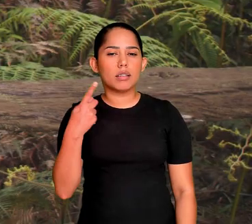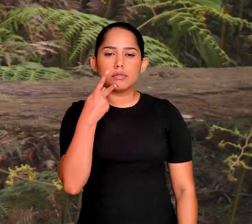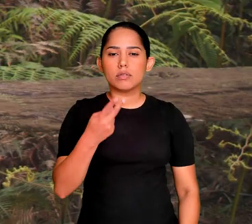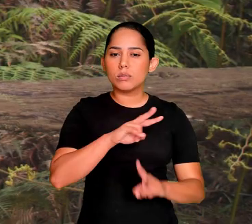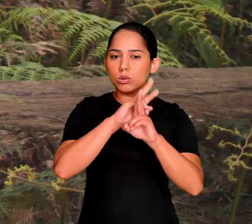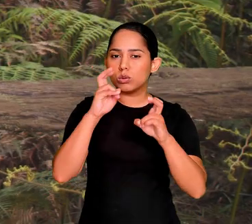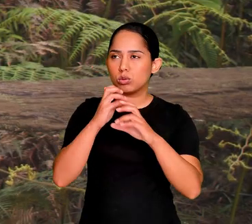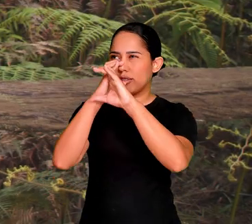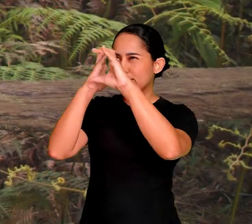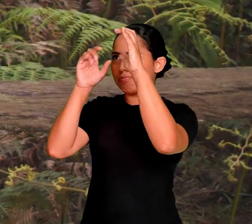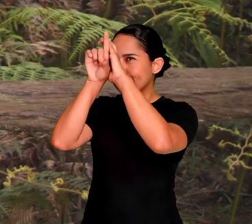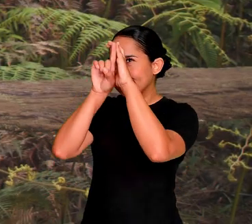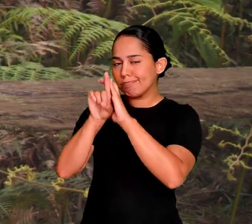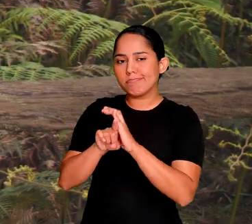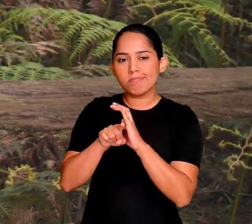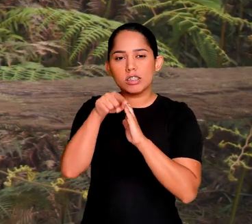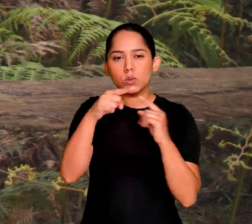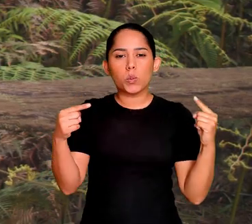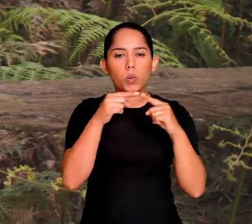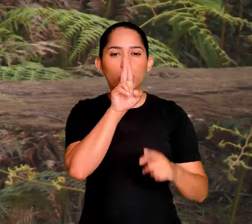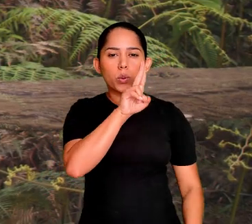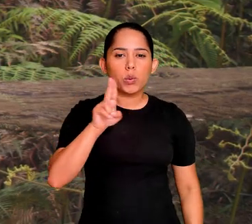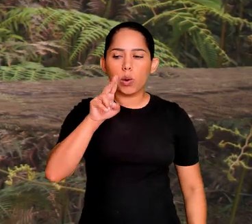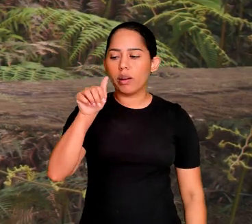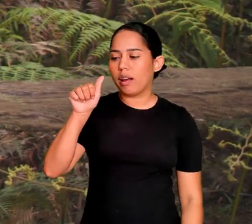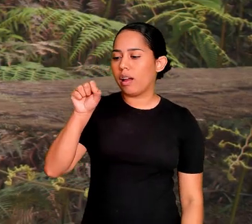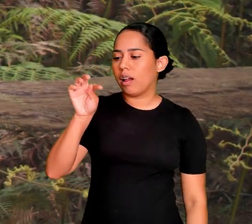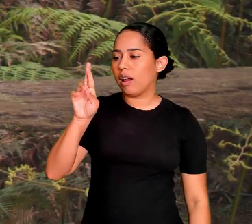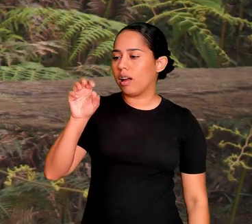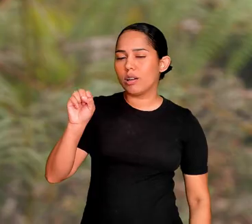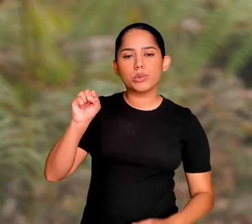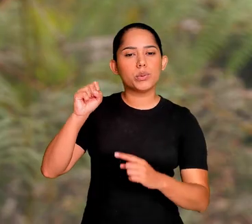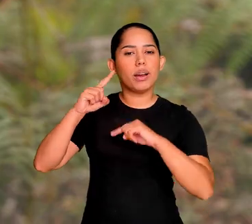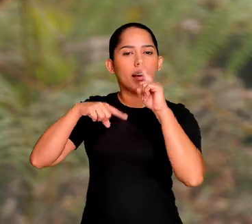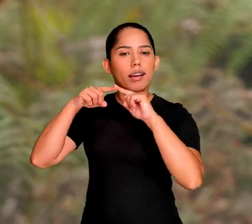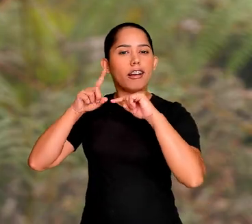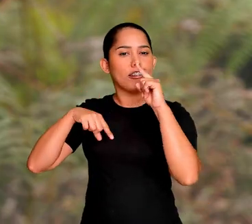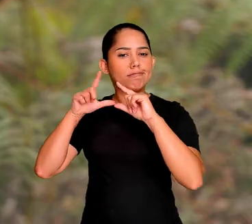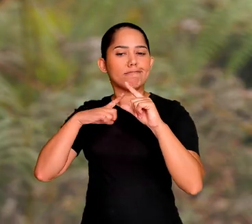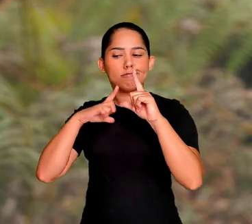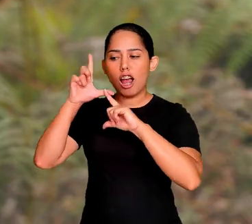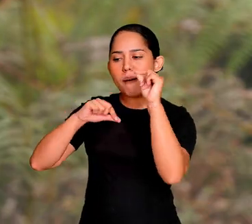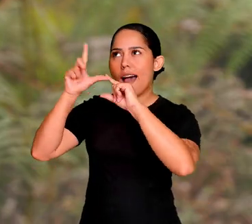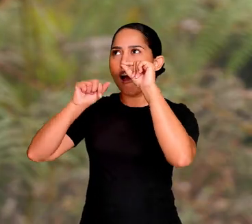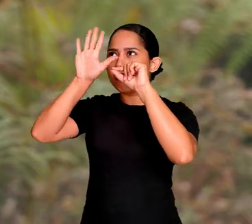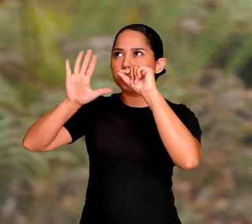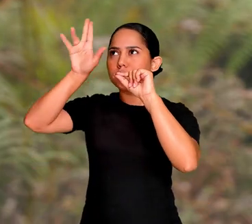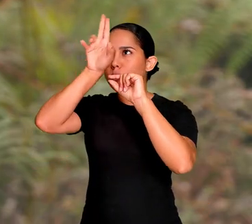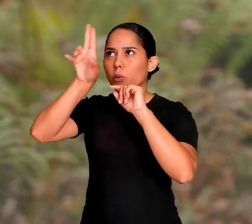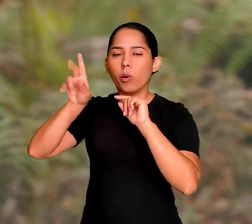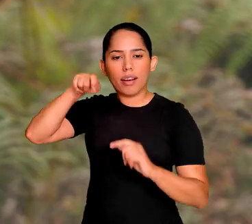Quando a gente fala de astronomia, a gente está dando nome aos astros. Então não é nada subjetivo. A astronomia é